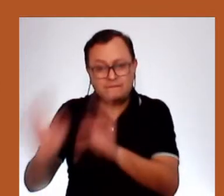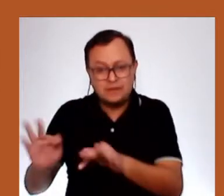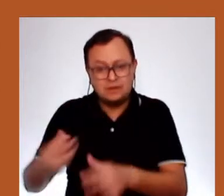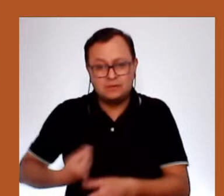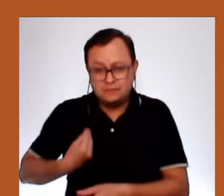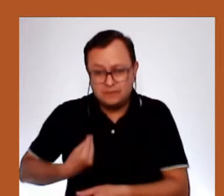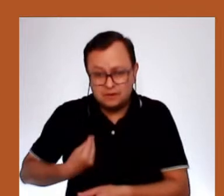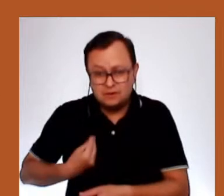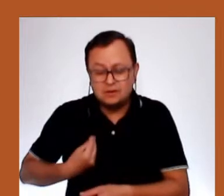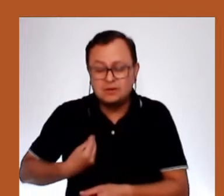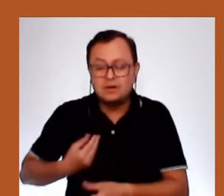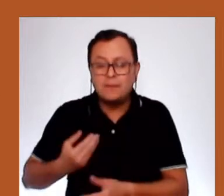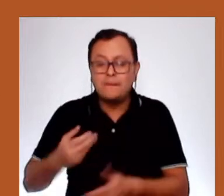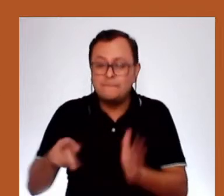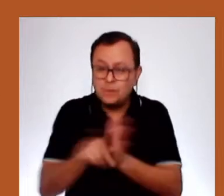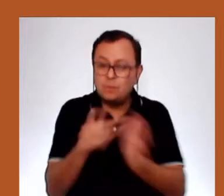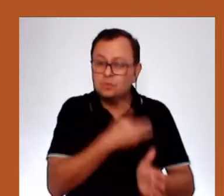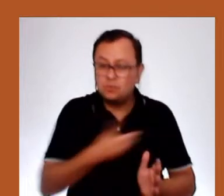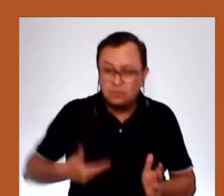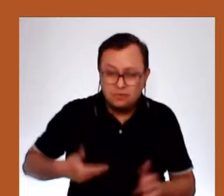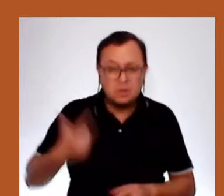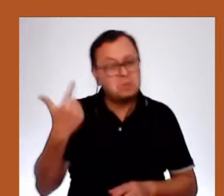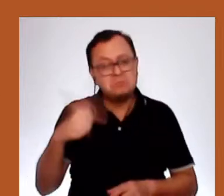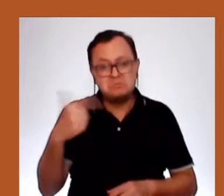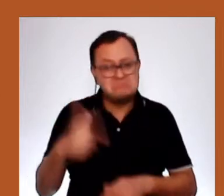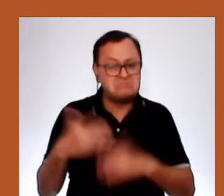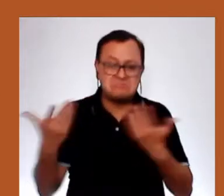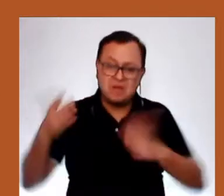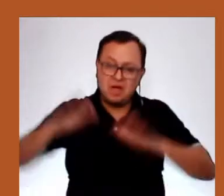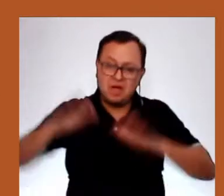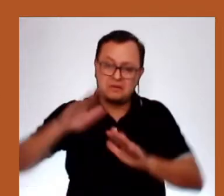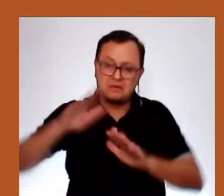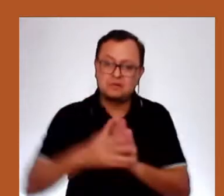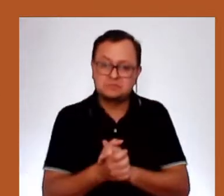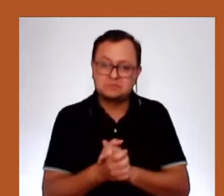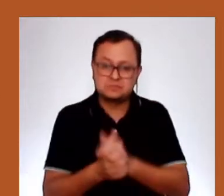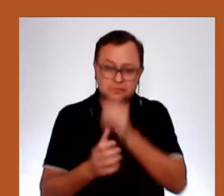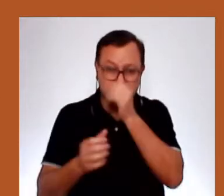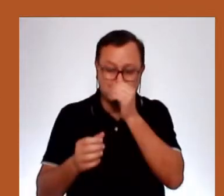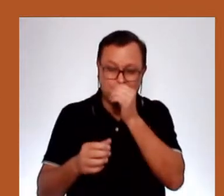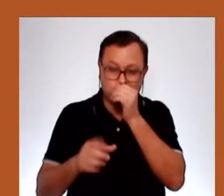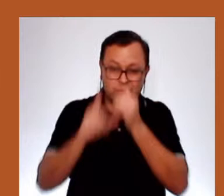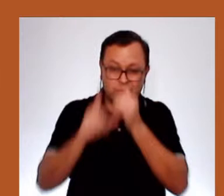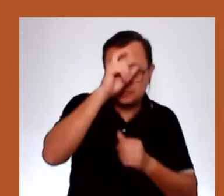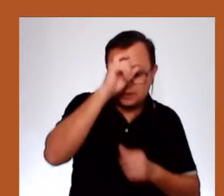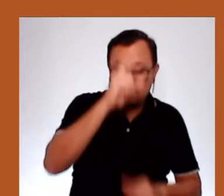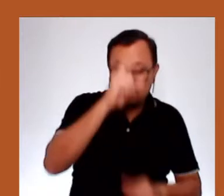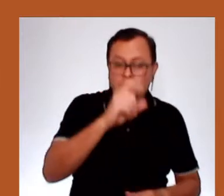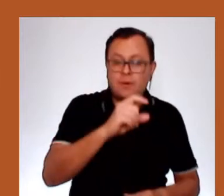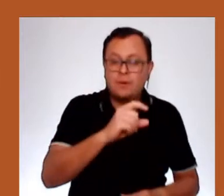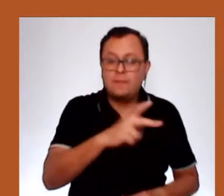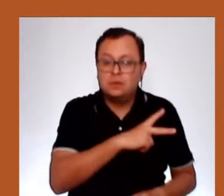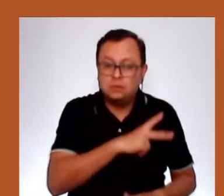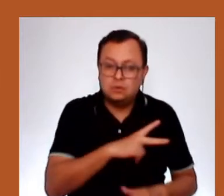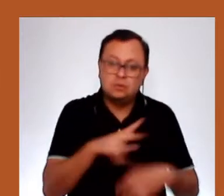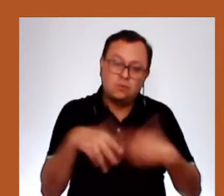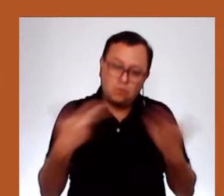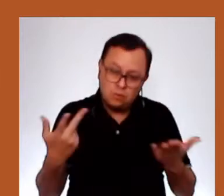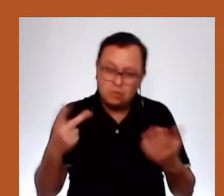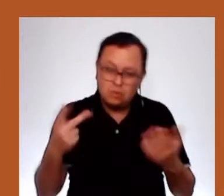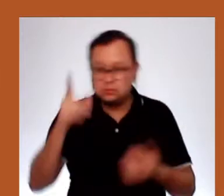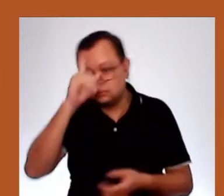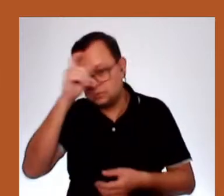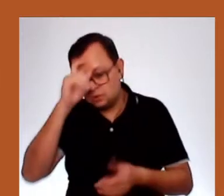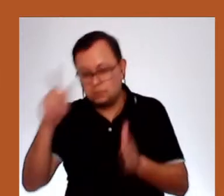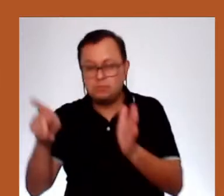porque num hospital caro ou num hospital público, a gente vê pessoas morrendo sem dignidade. Eu acho isso inadmissível.